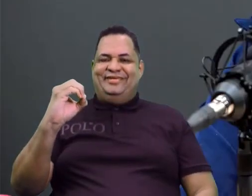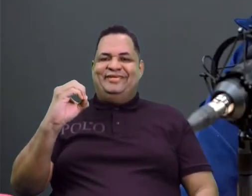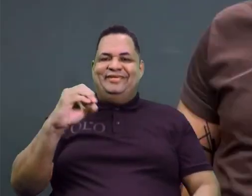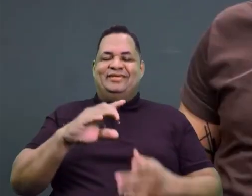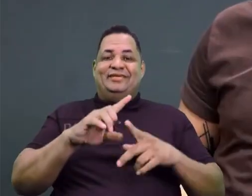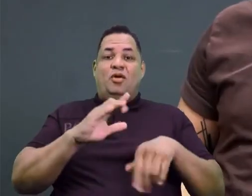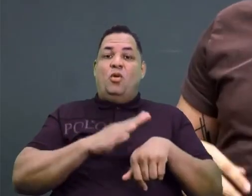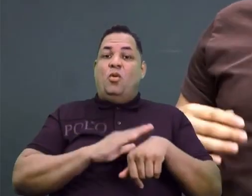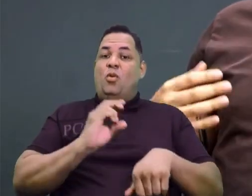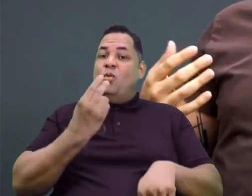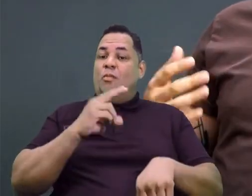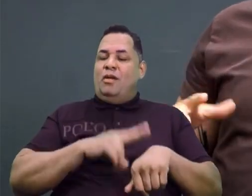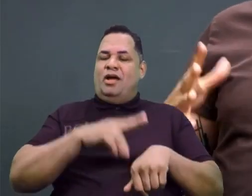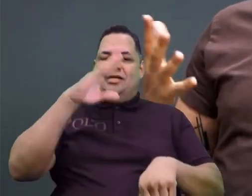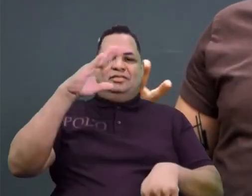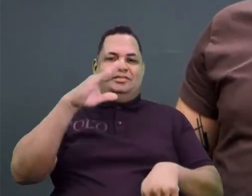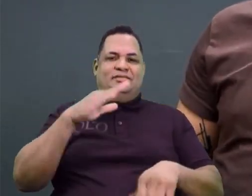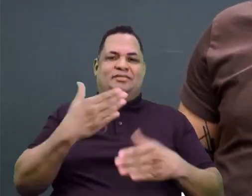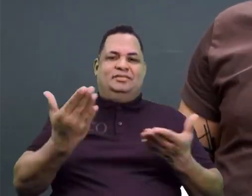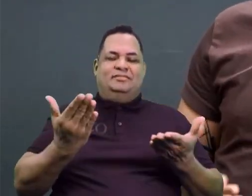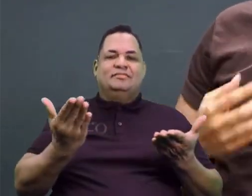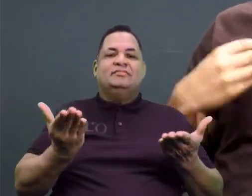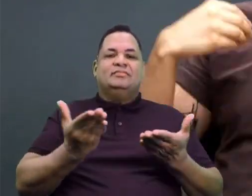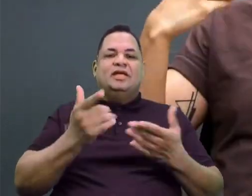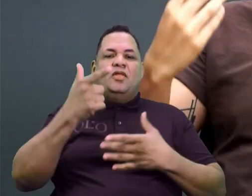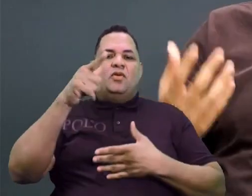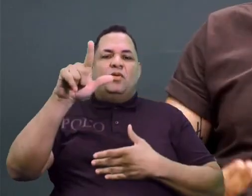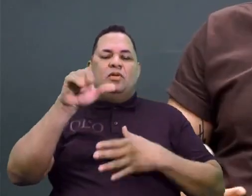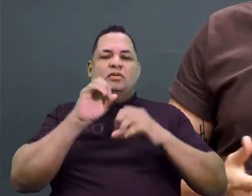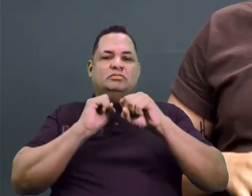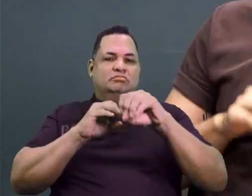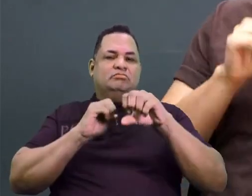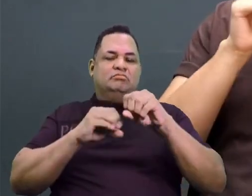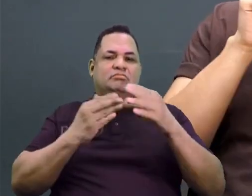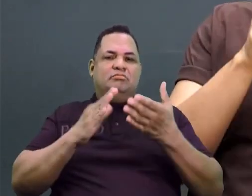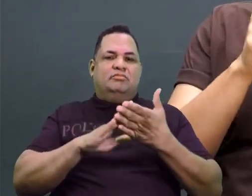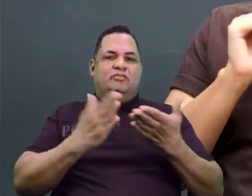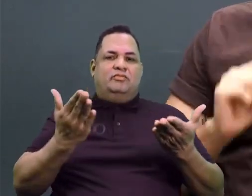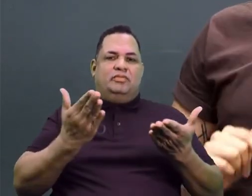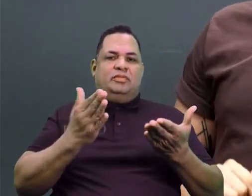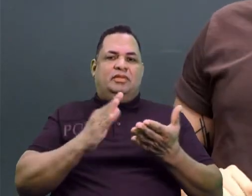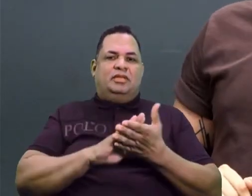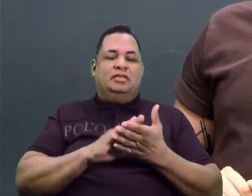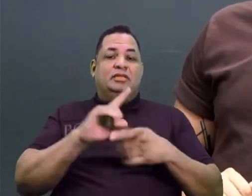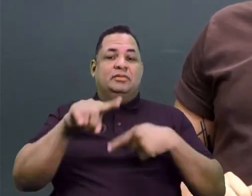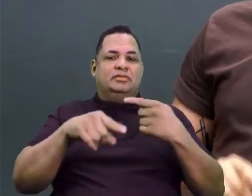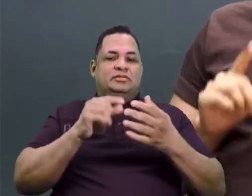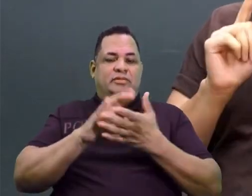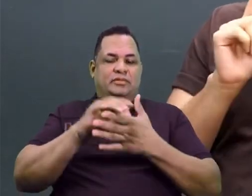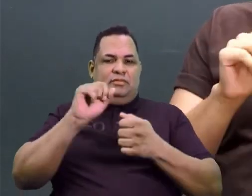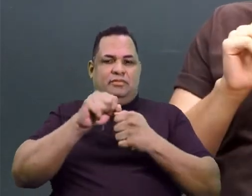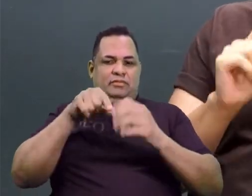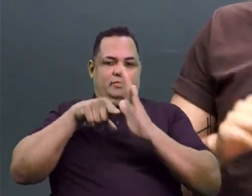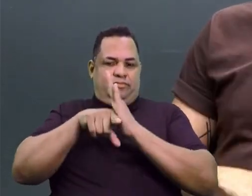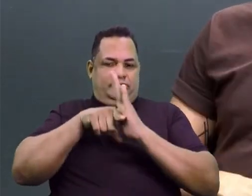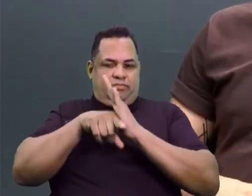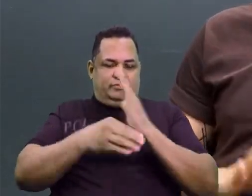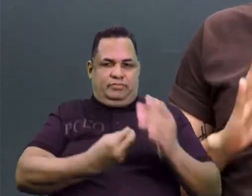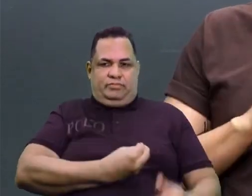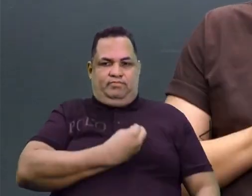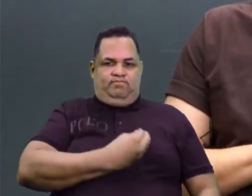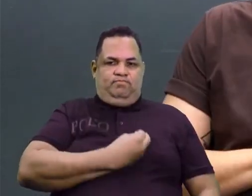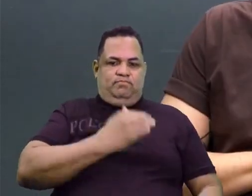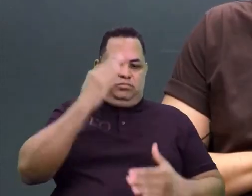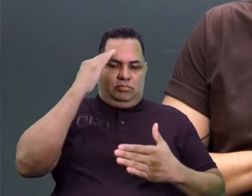ou mais. Mas é o que a gente consegue passar para vocês. Vocês vão ficar com uma pesquisa aí, que o professor presencial de